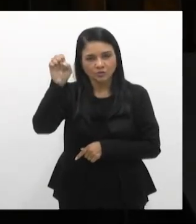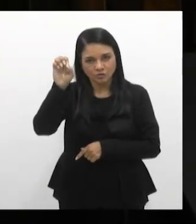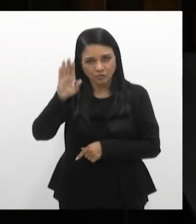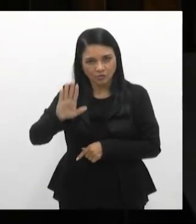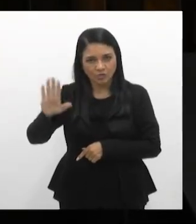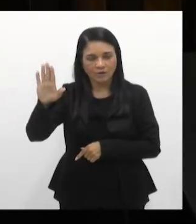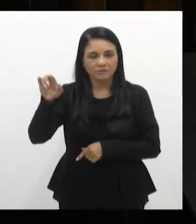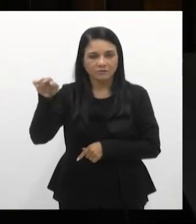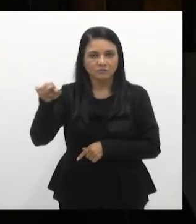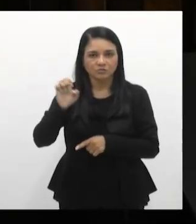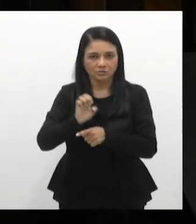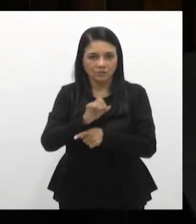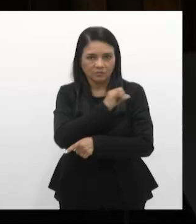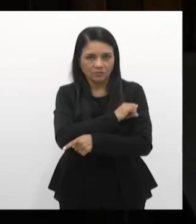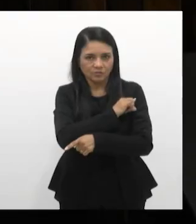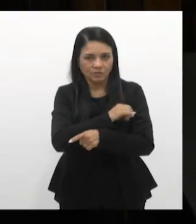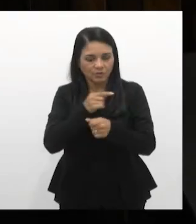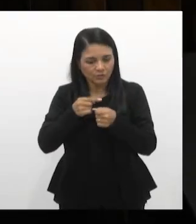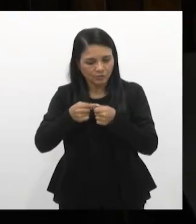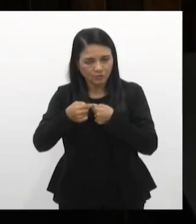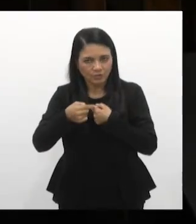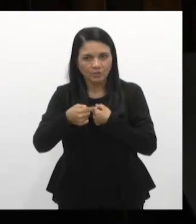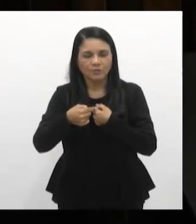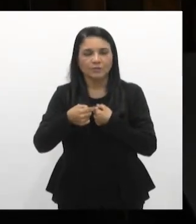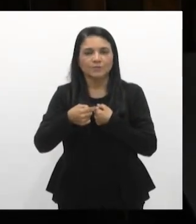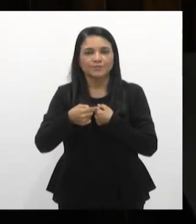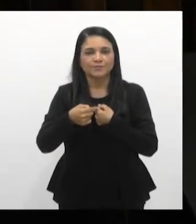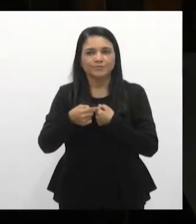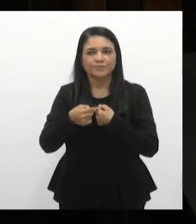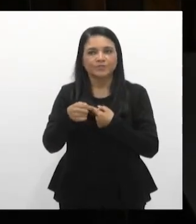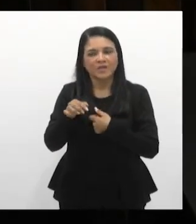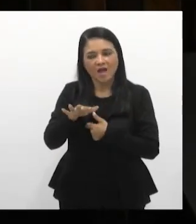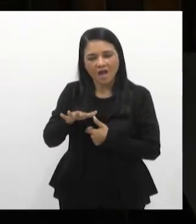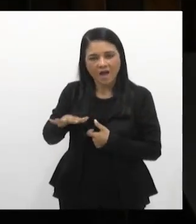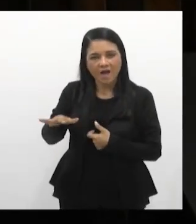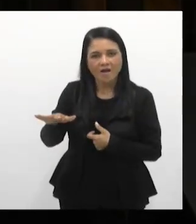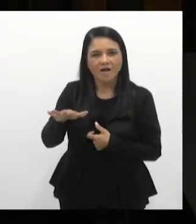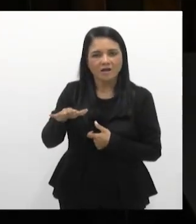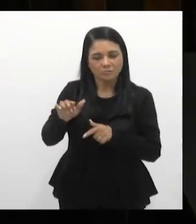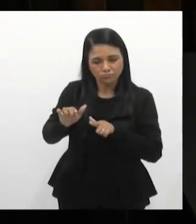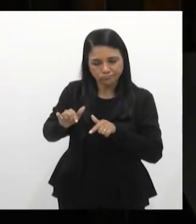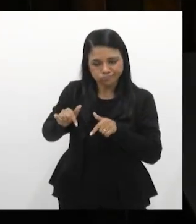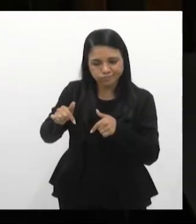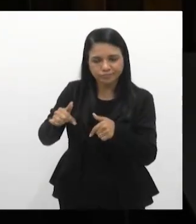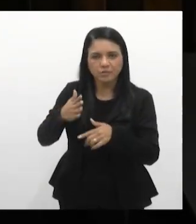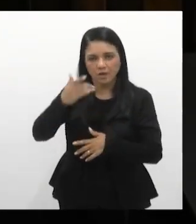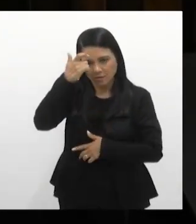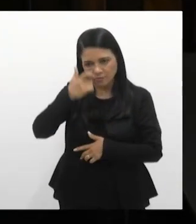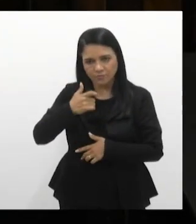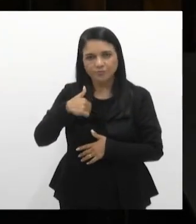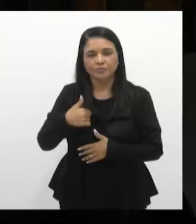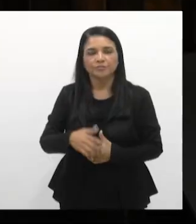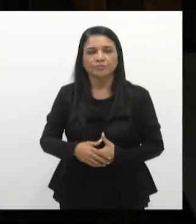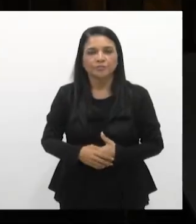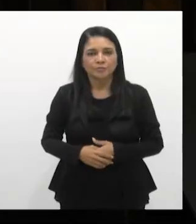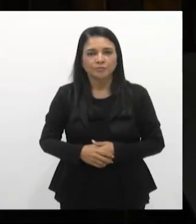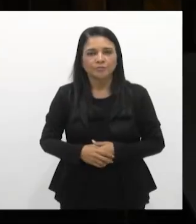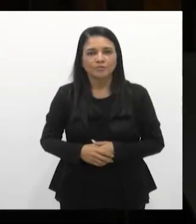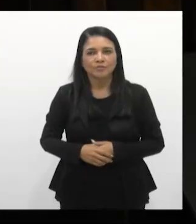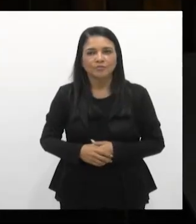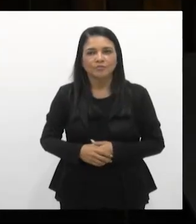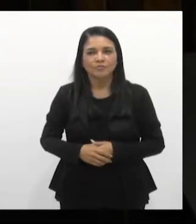seja, do interior do estado, que é a área de abrangência que eu atuo, que eu